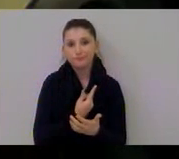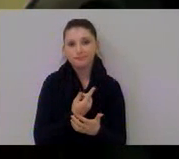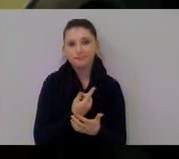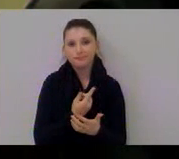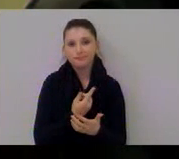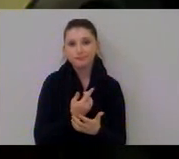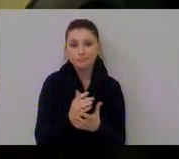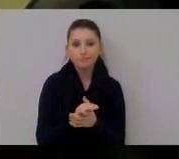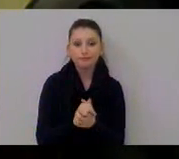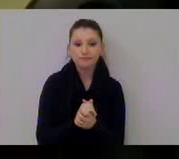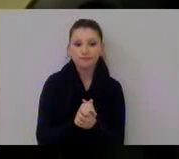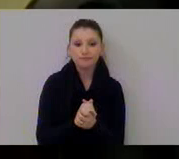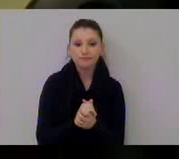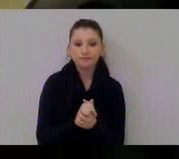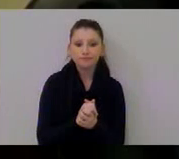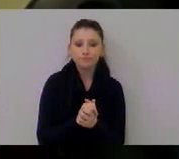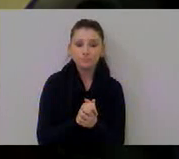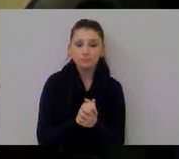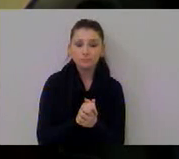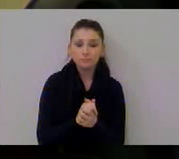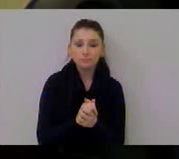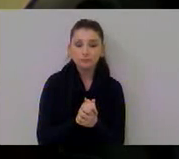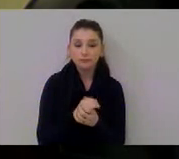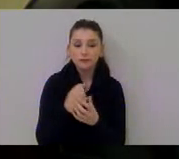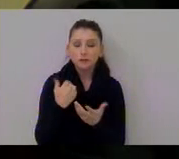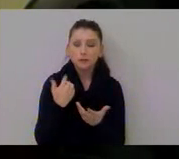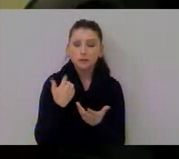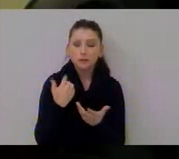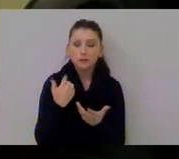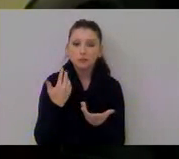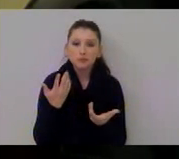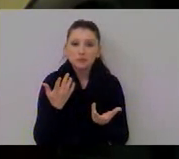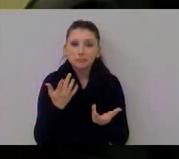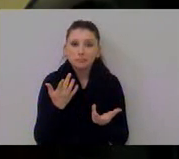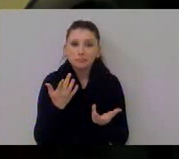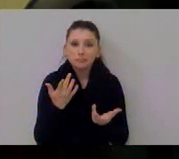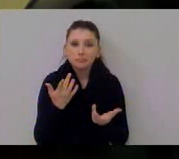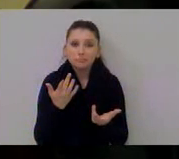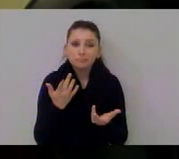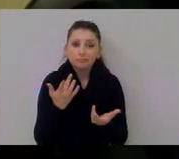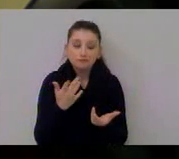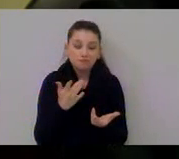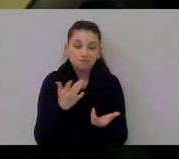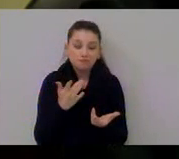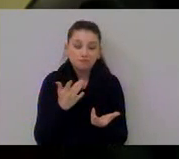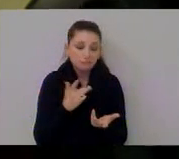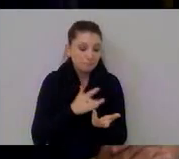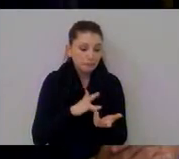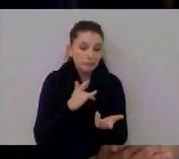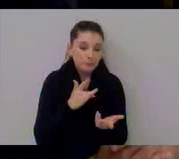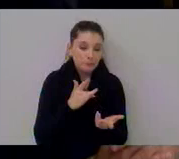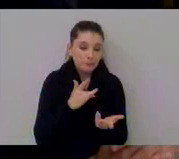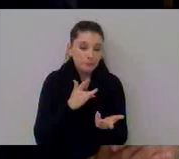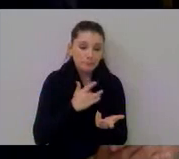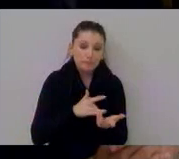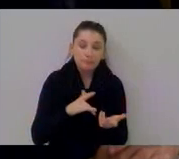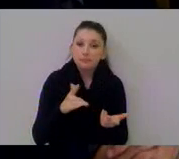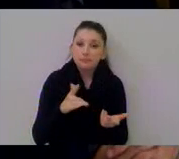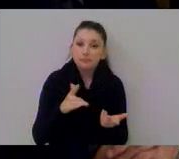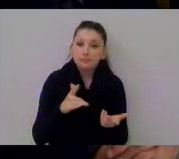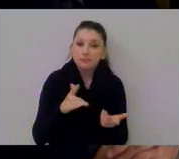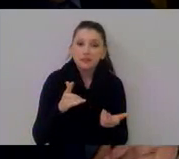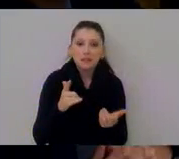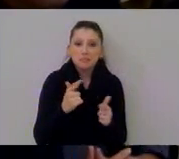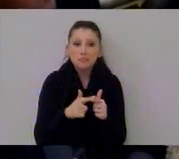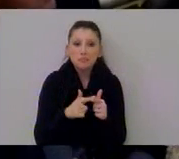Mas é uma pena que a gente não vê obras onde a gente necessita.